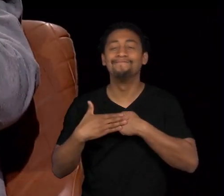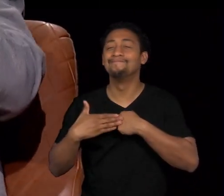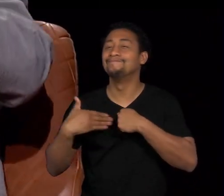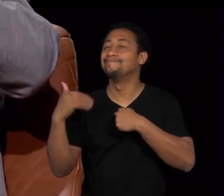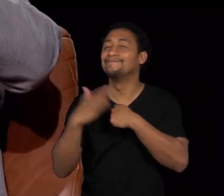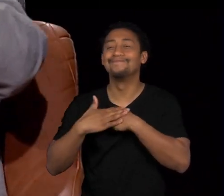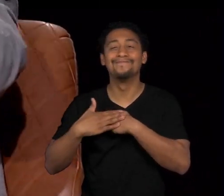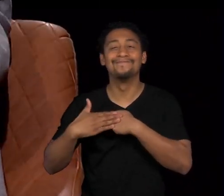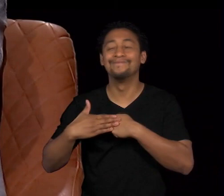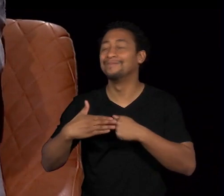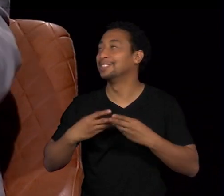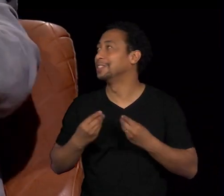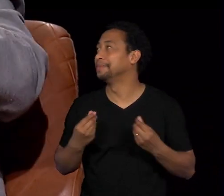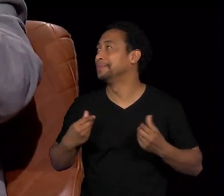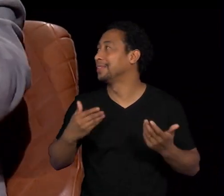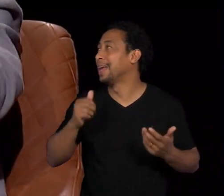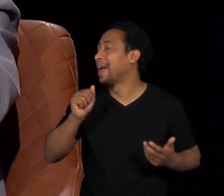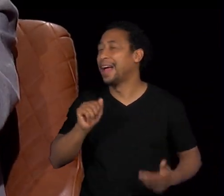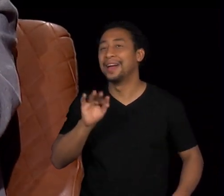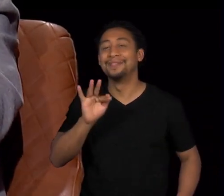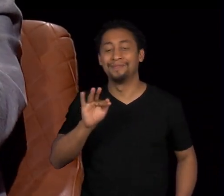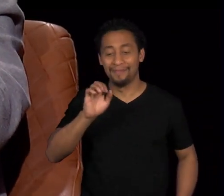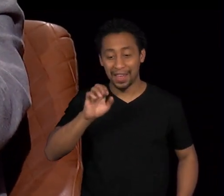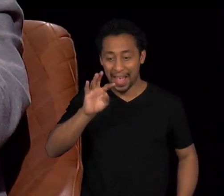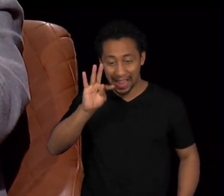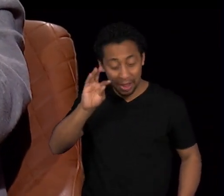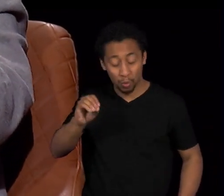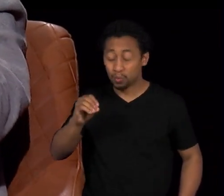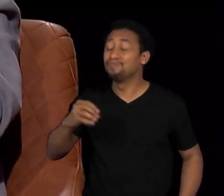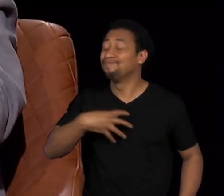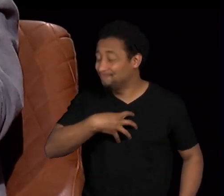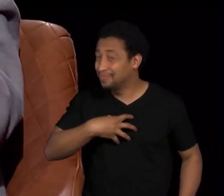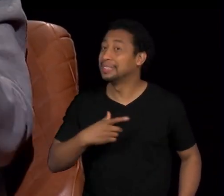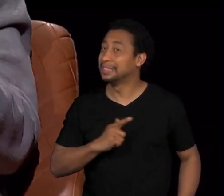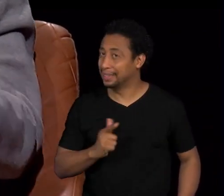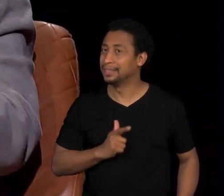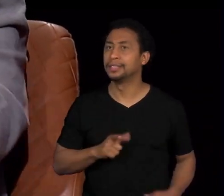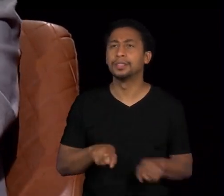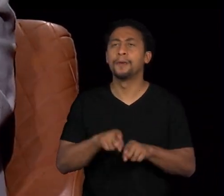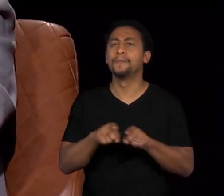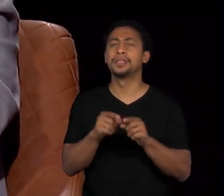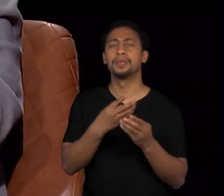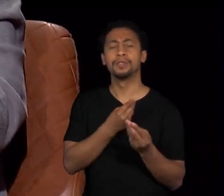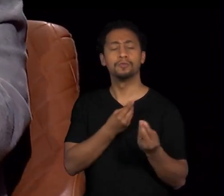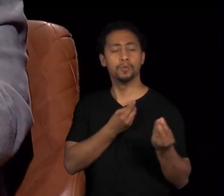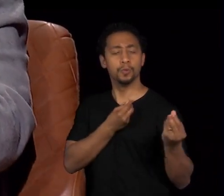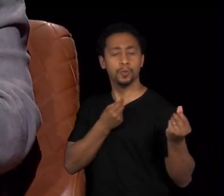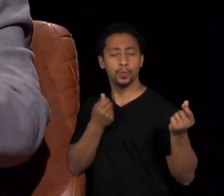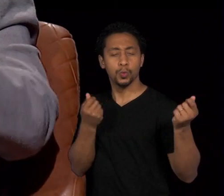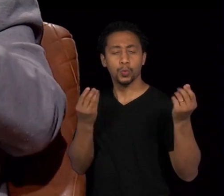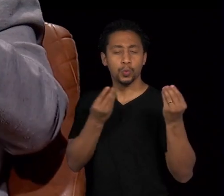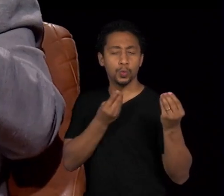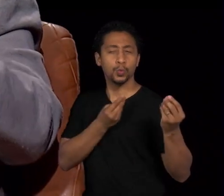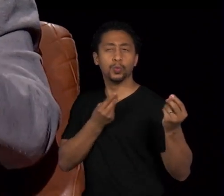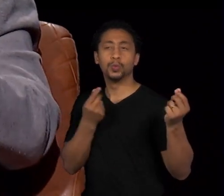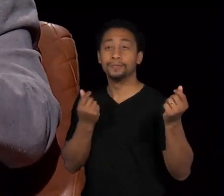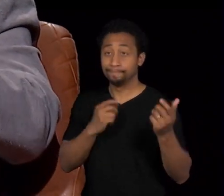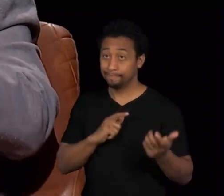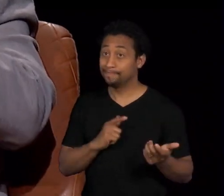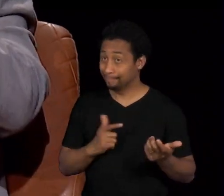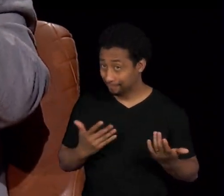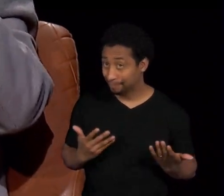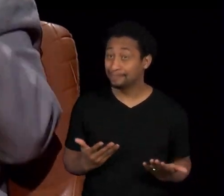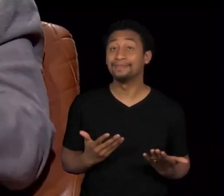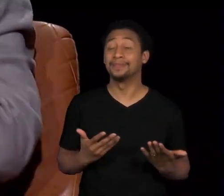alguma coisa de um certo sensualismo não é são palavras que a gente pode sim colocar eh